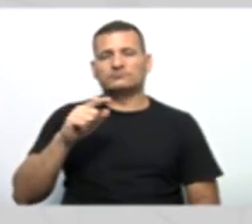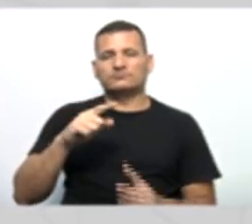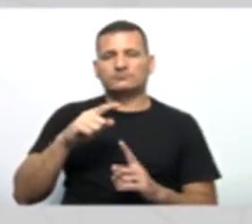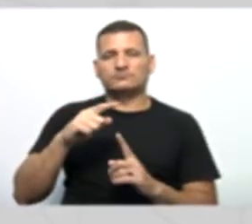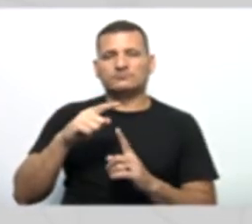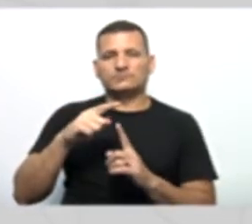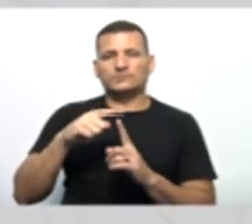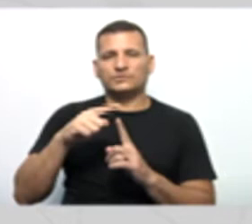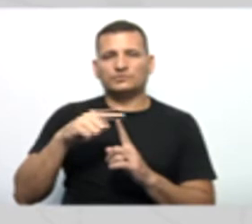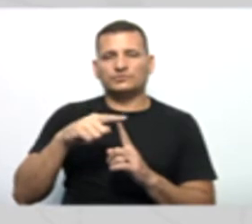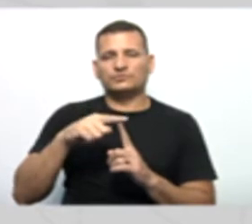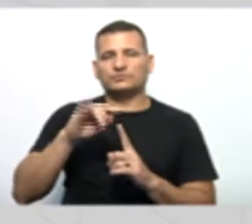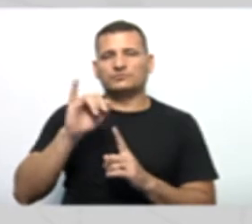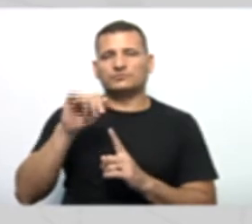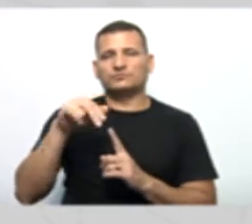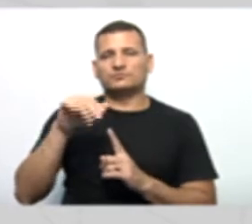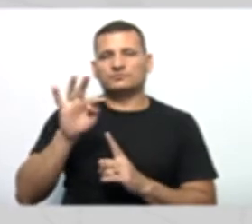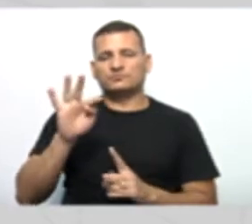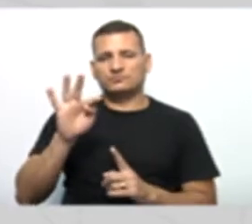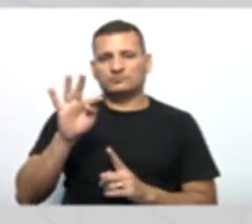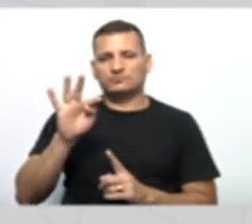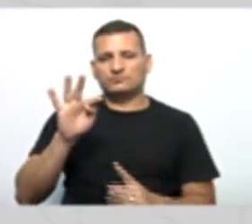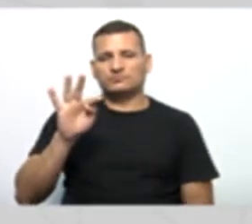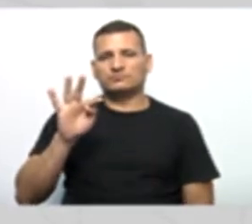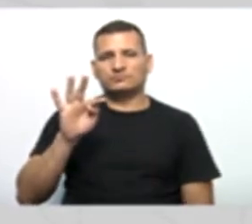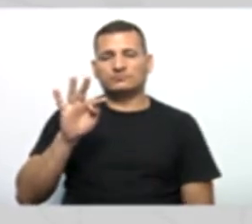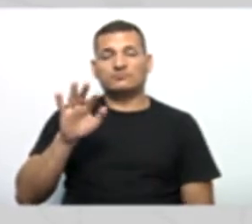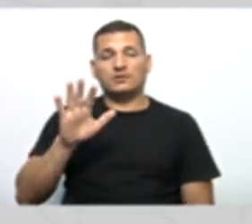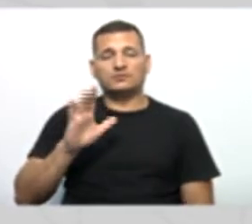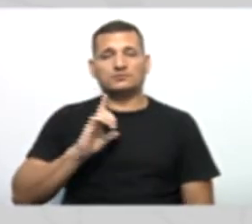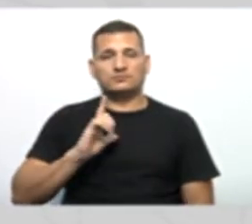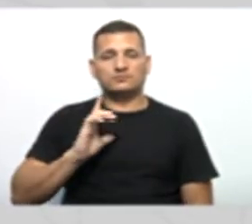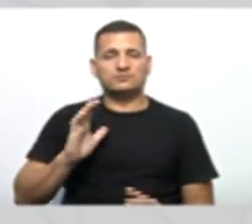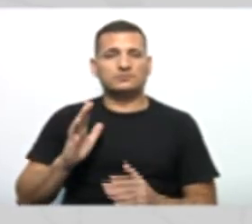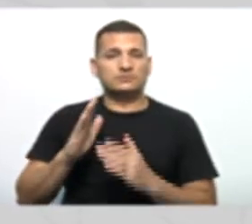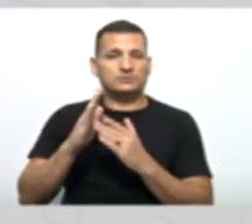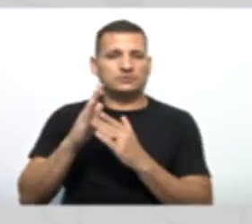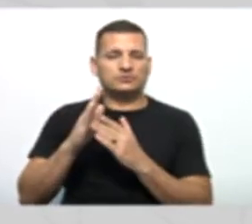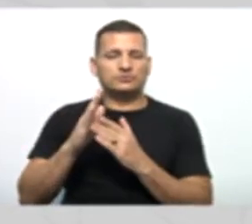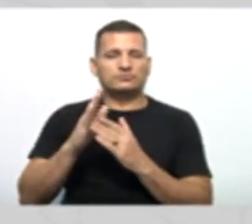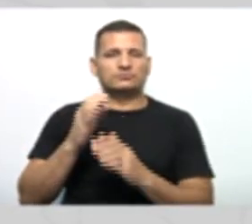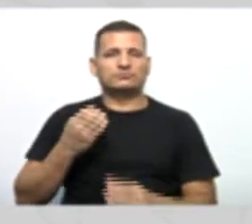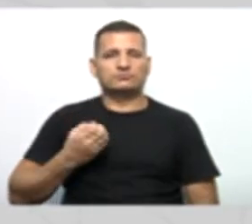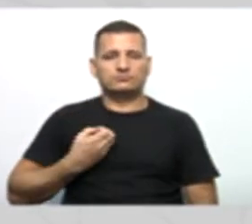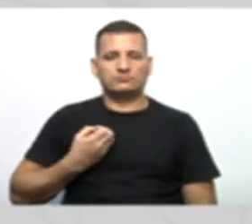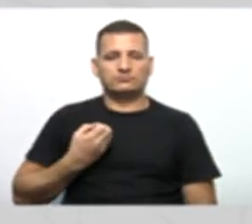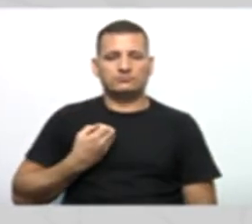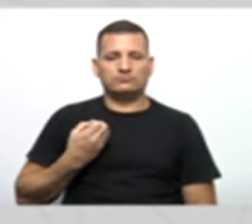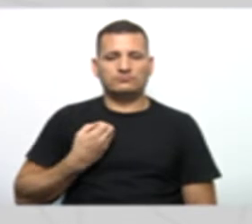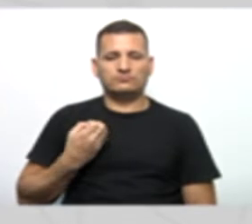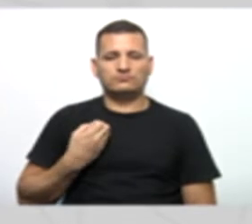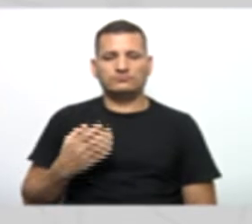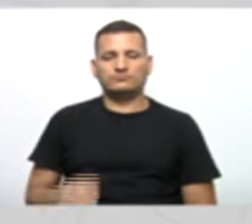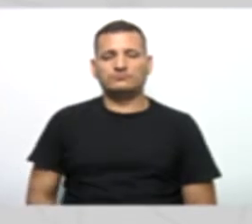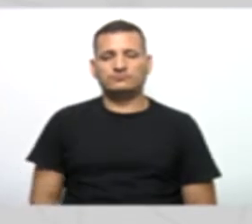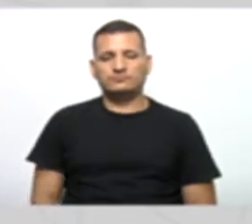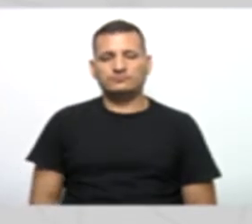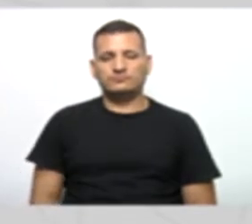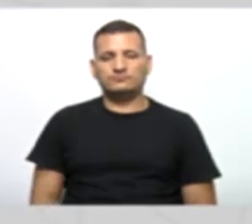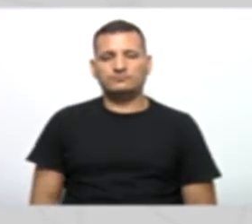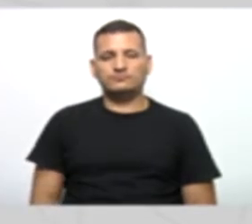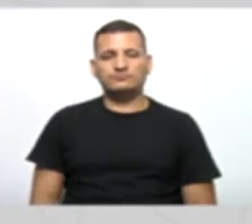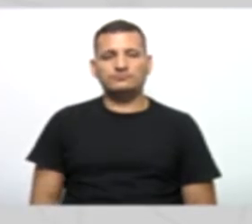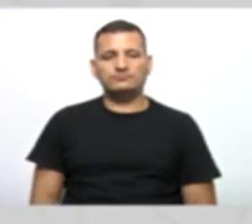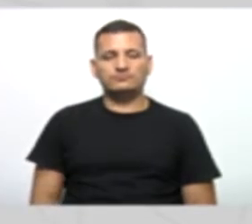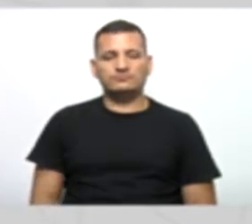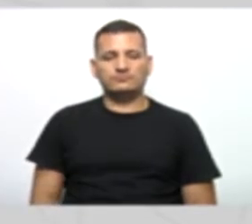um tipo inteiro, com uma certa limitação de números, mas que dá para a gente trabalhar tranquilamente com com 4